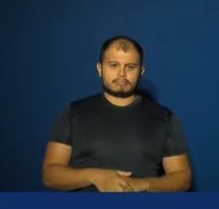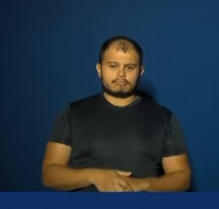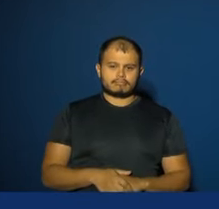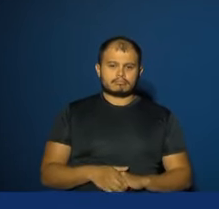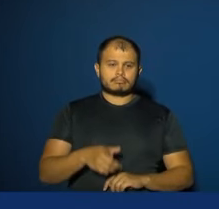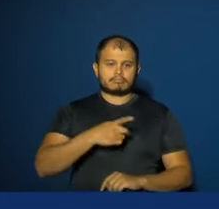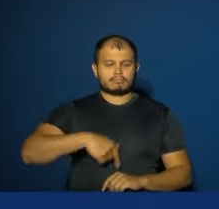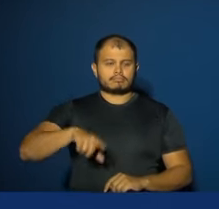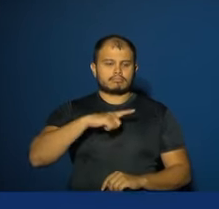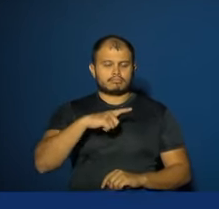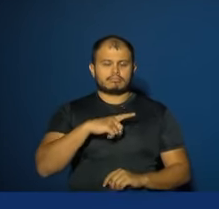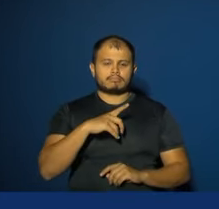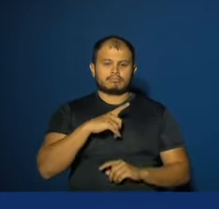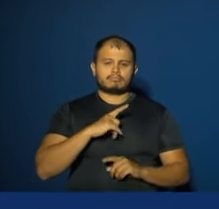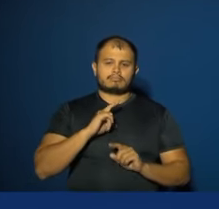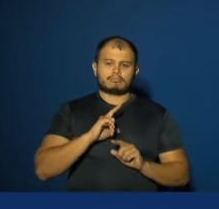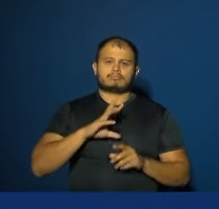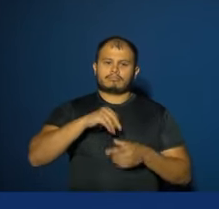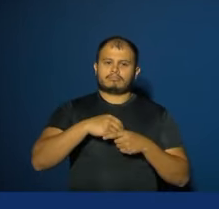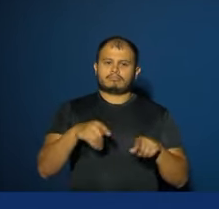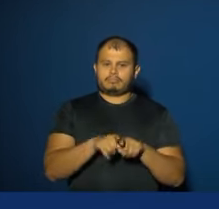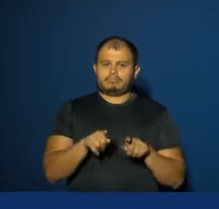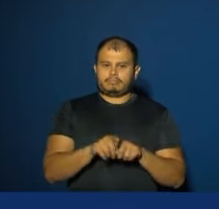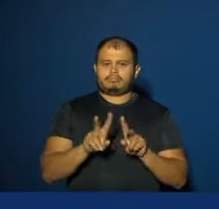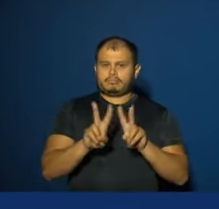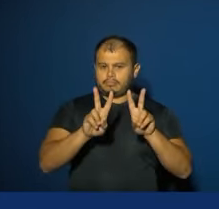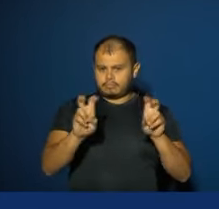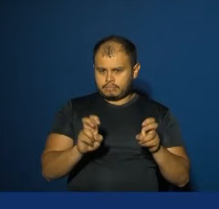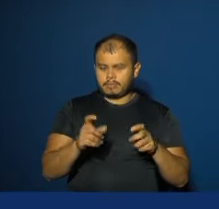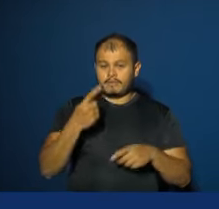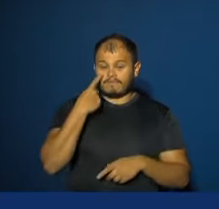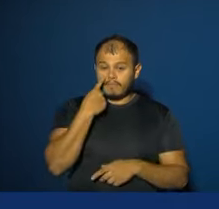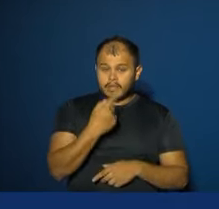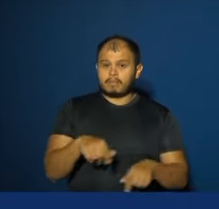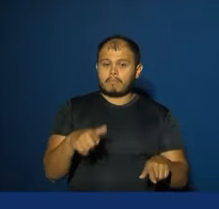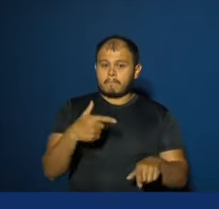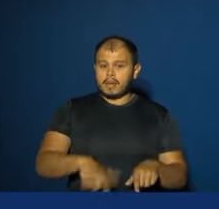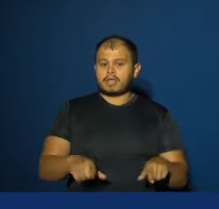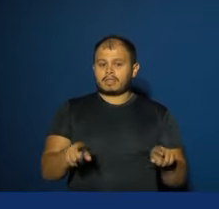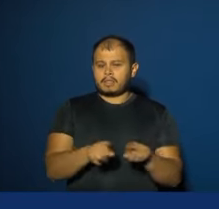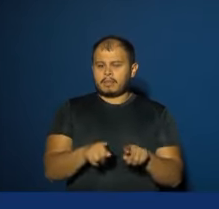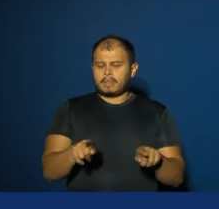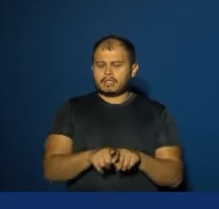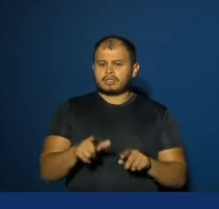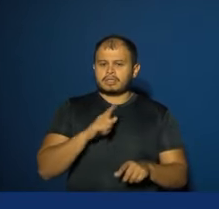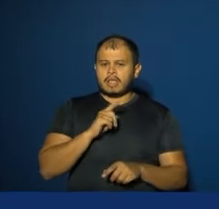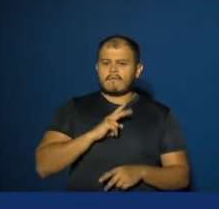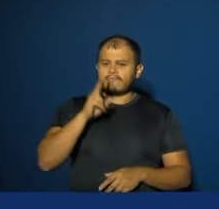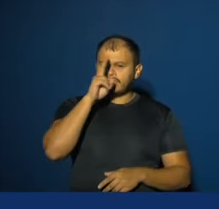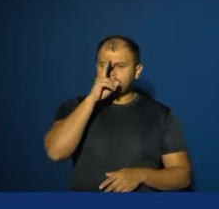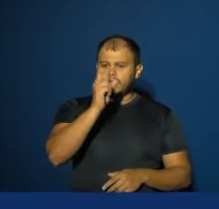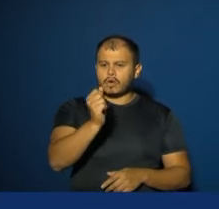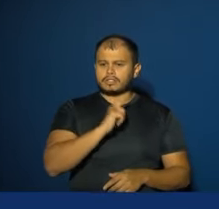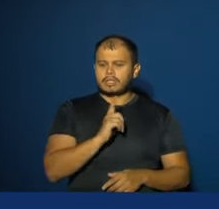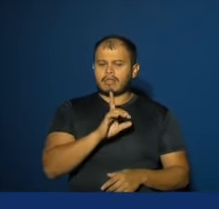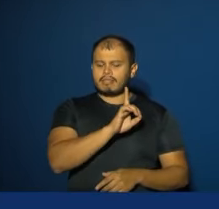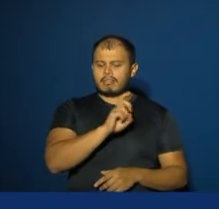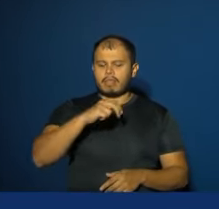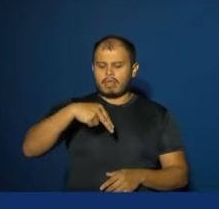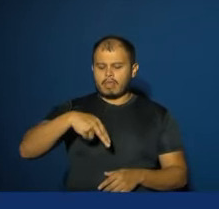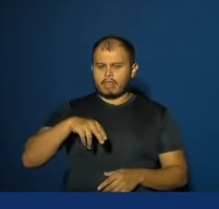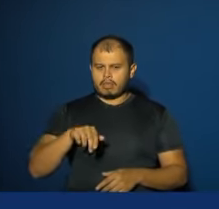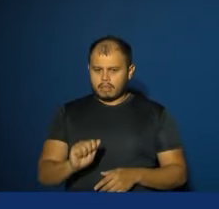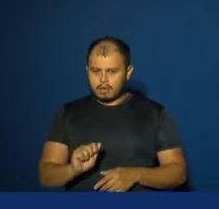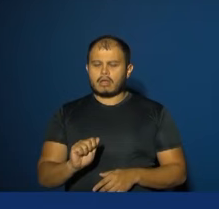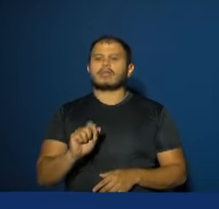muito nesse ponto. E olhando também para o lado, assim, de que é um lado que nós temos muito forte também, de um DNA